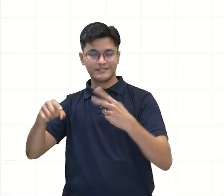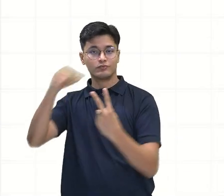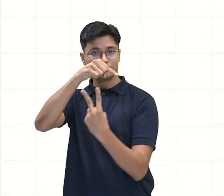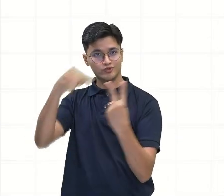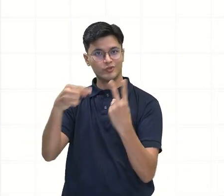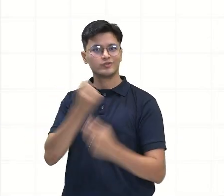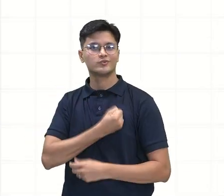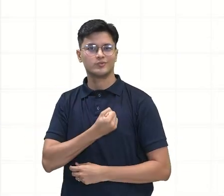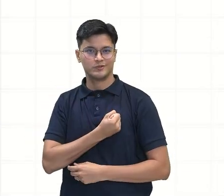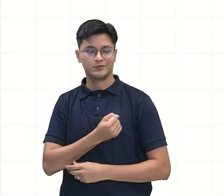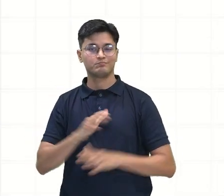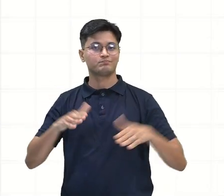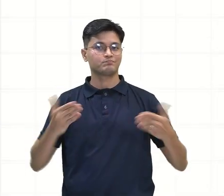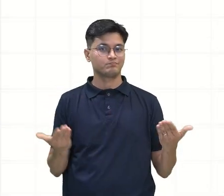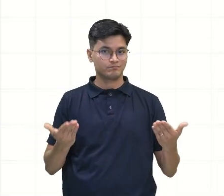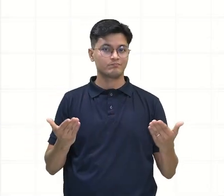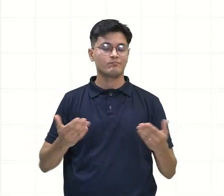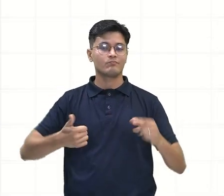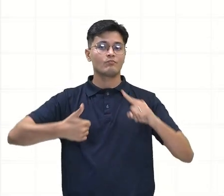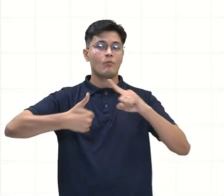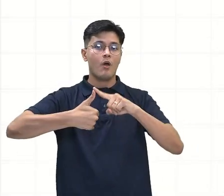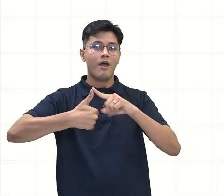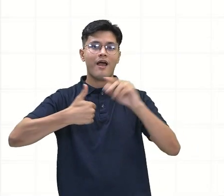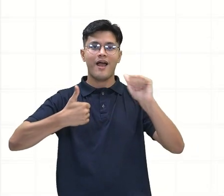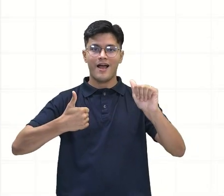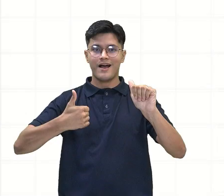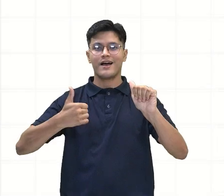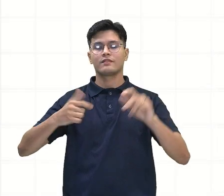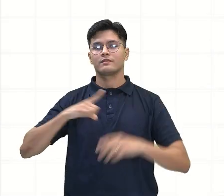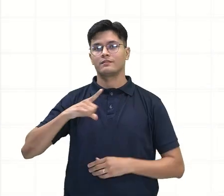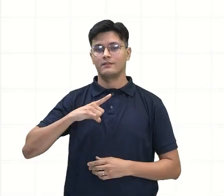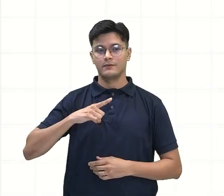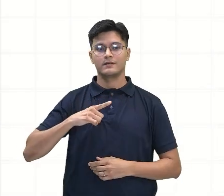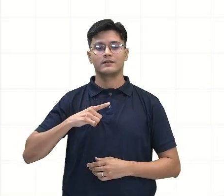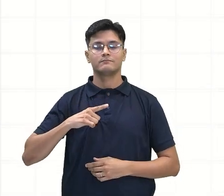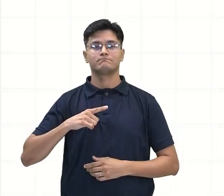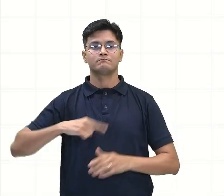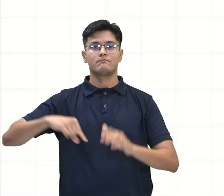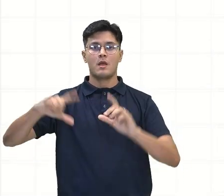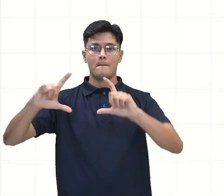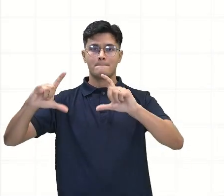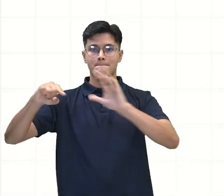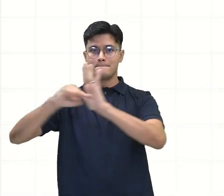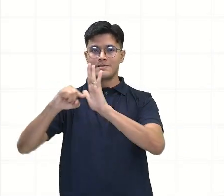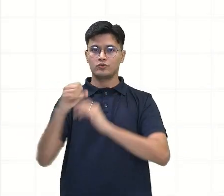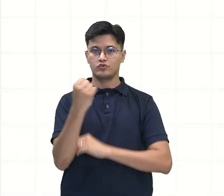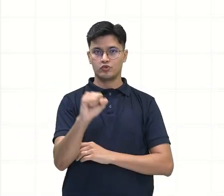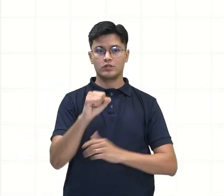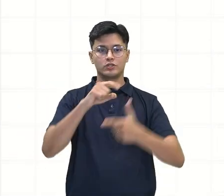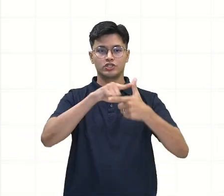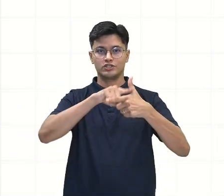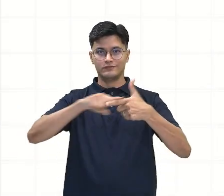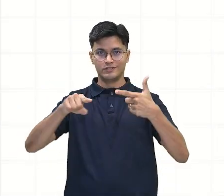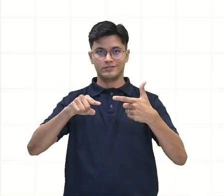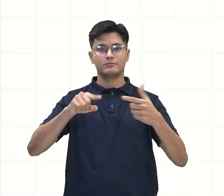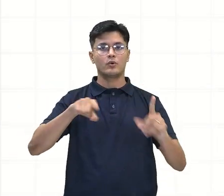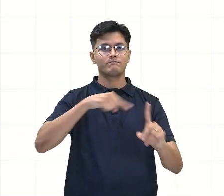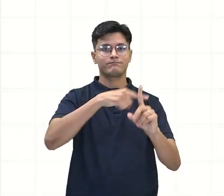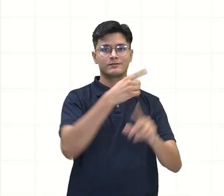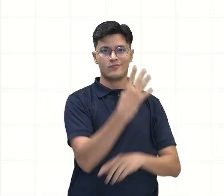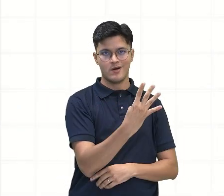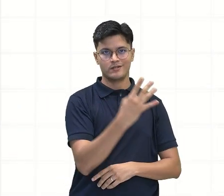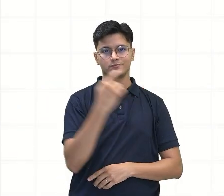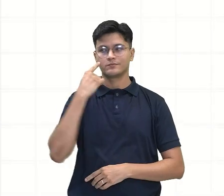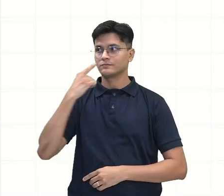Então, na alternativa A, nós temos a divisão de menos 8 por 4, correto? Por